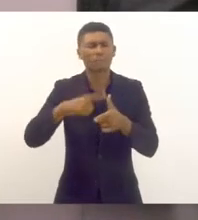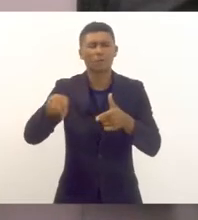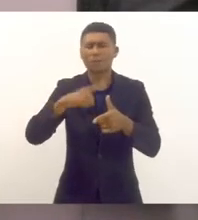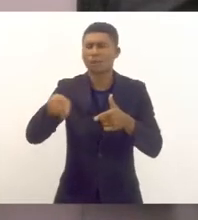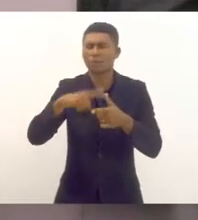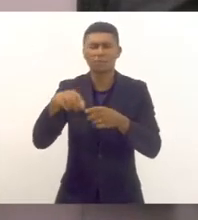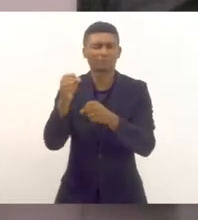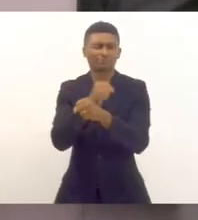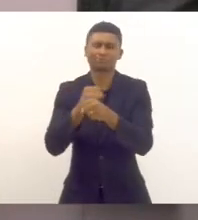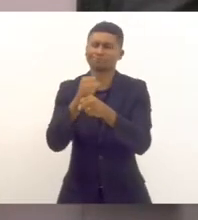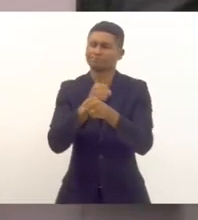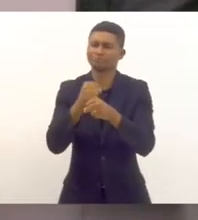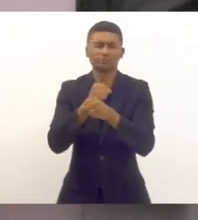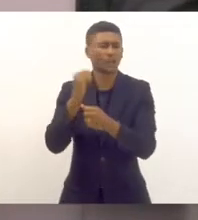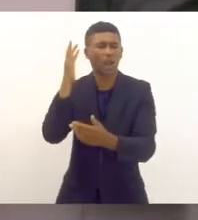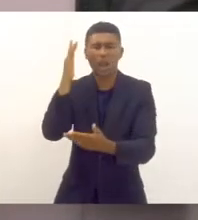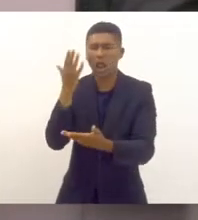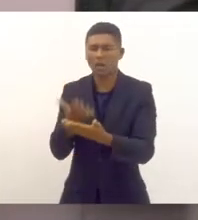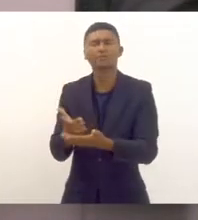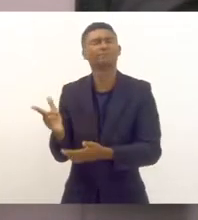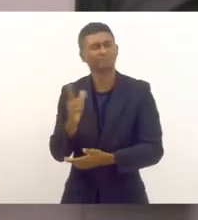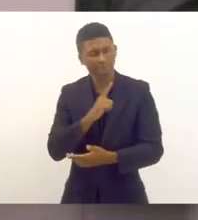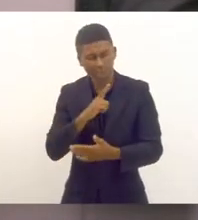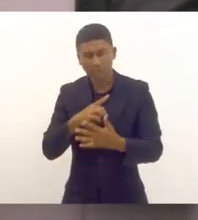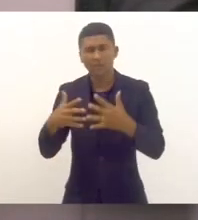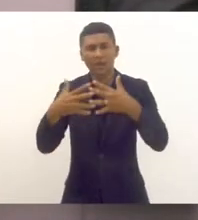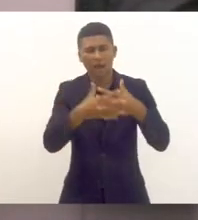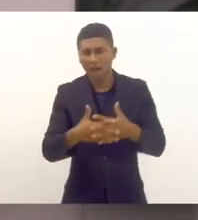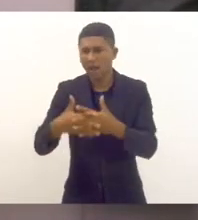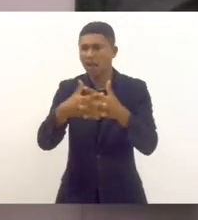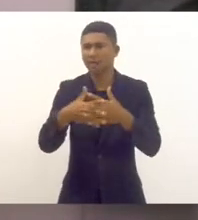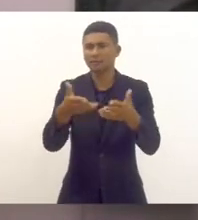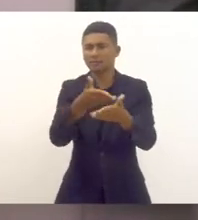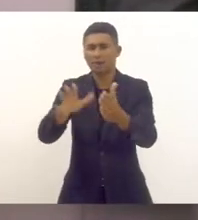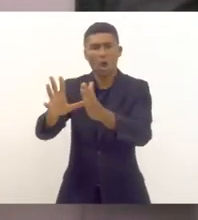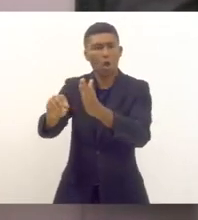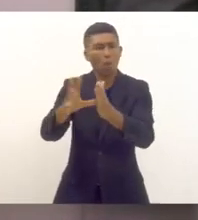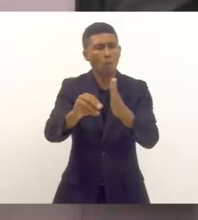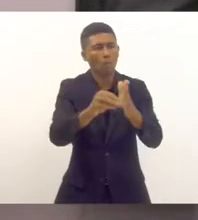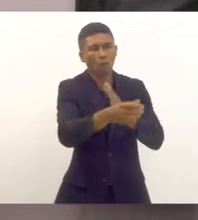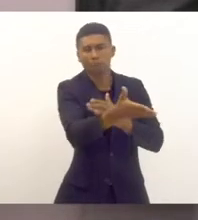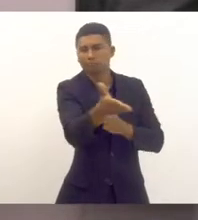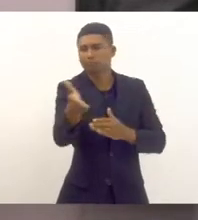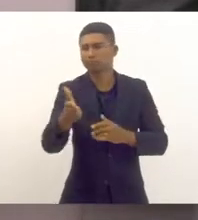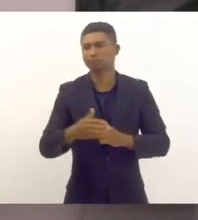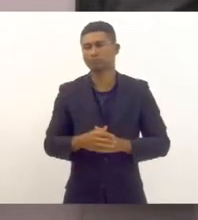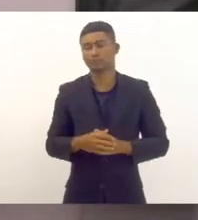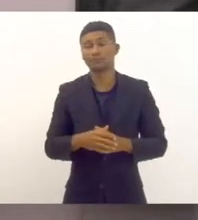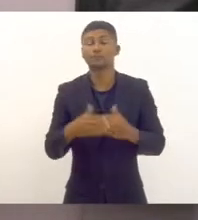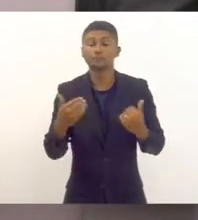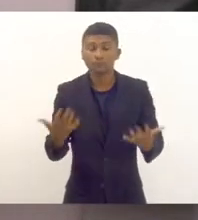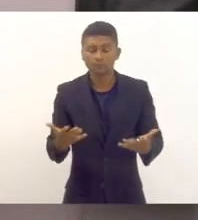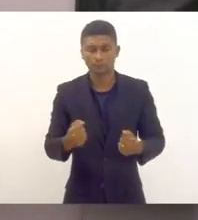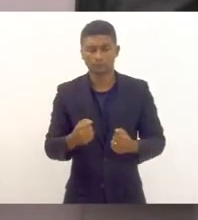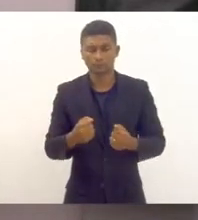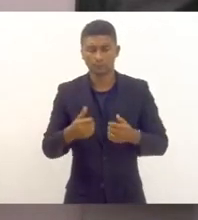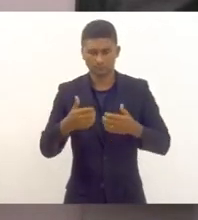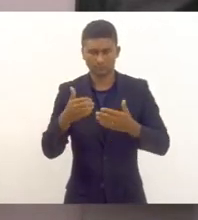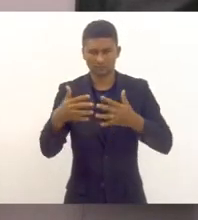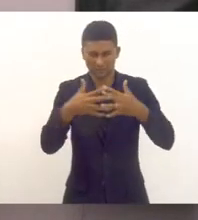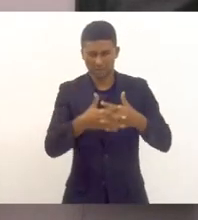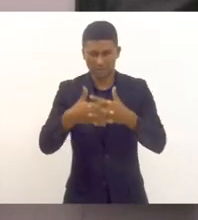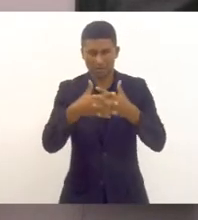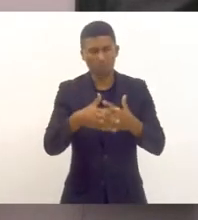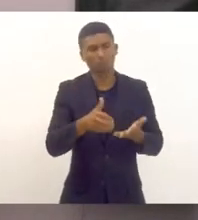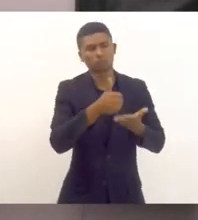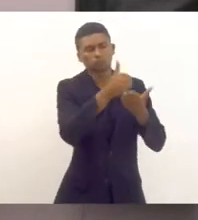e constantemente trabalhando nessa direção. Né? E o transporte de cargas, conforme a